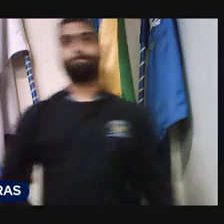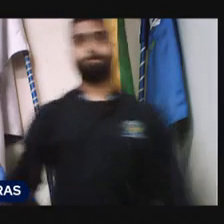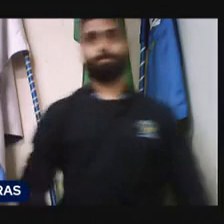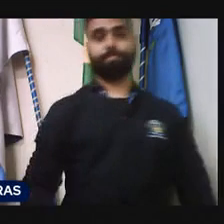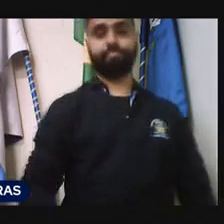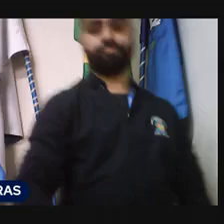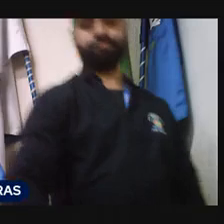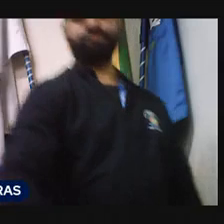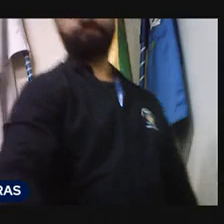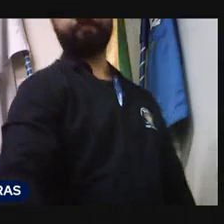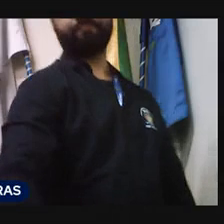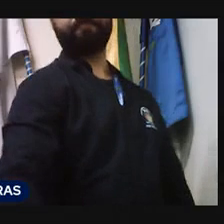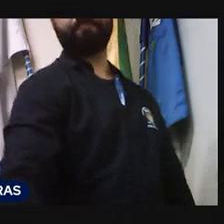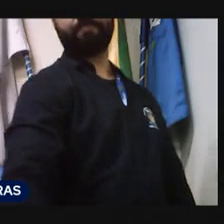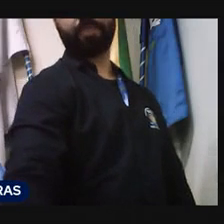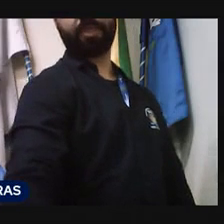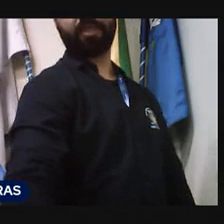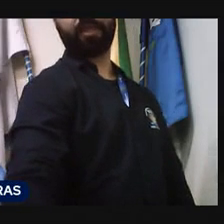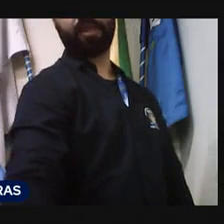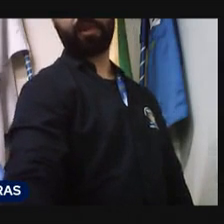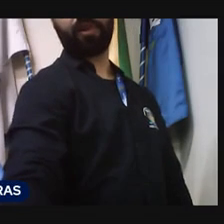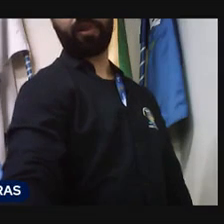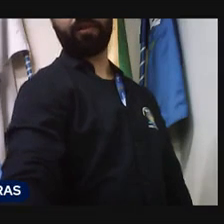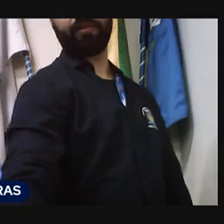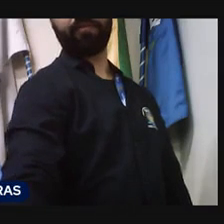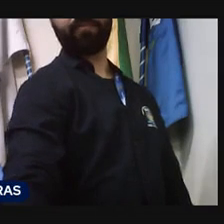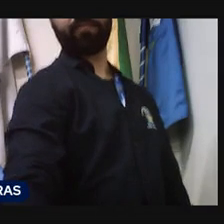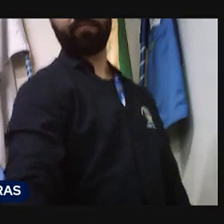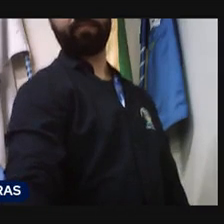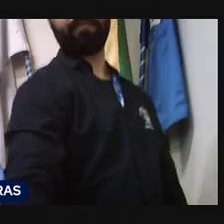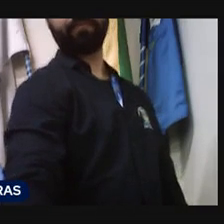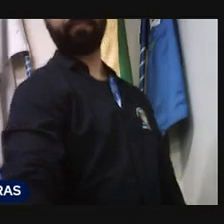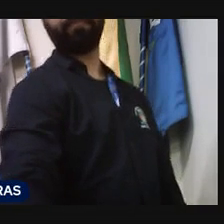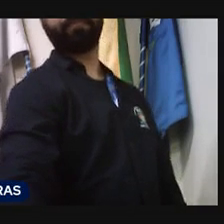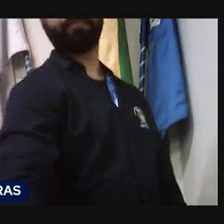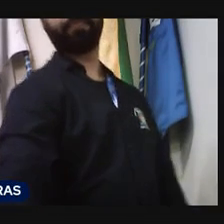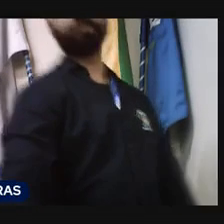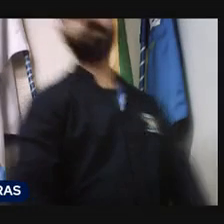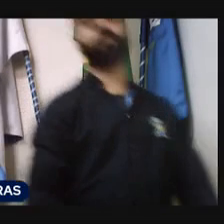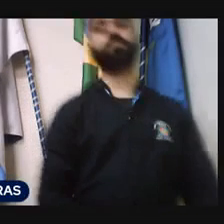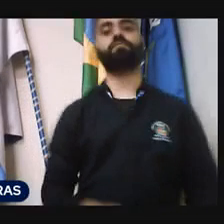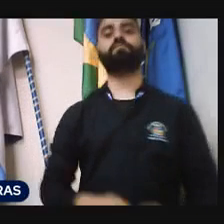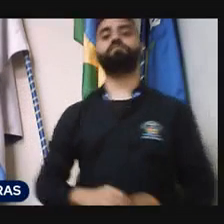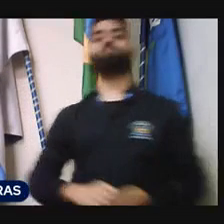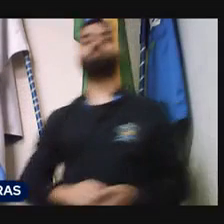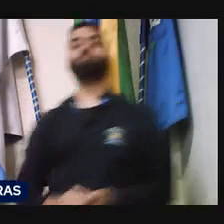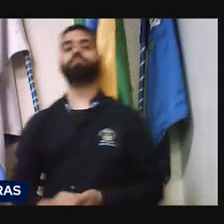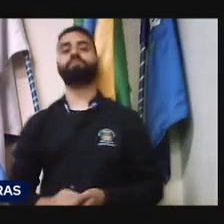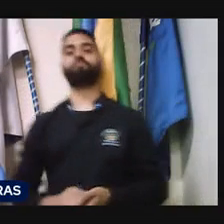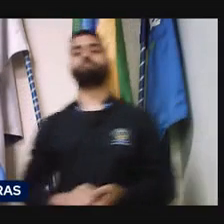E aí a presença dos Senhores vereadores